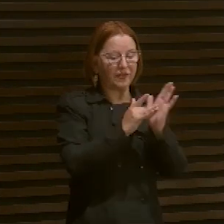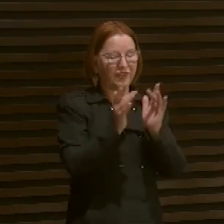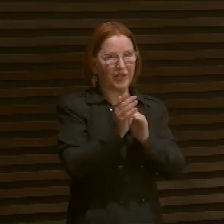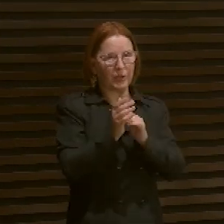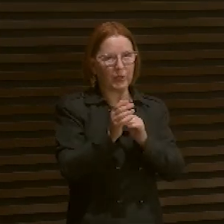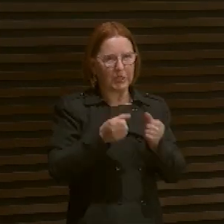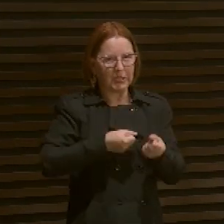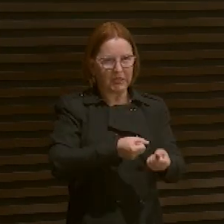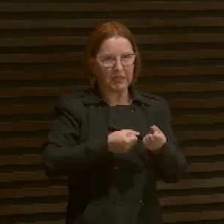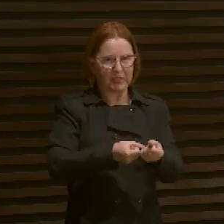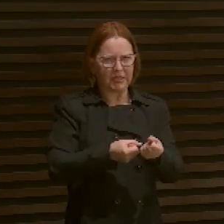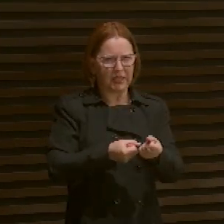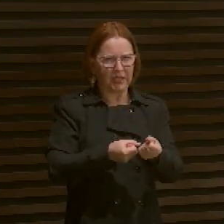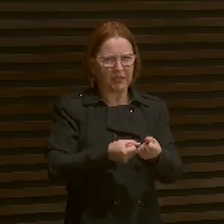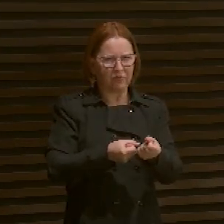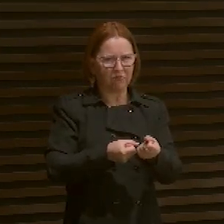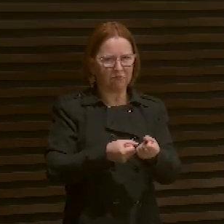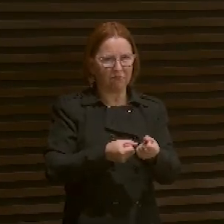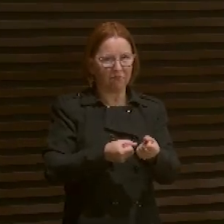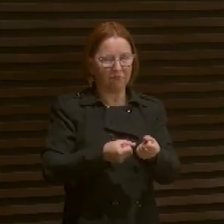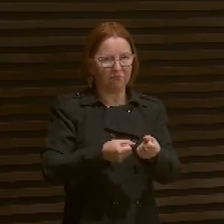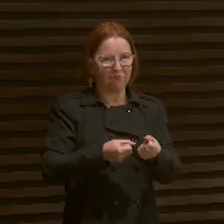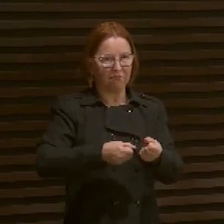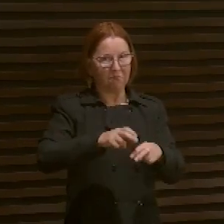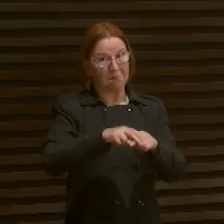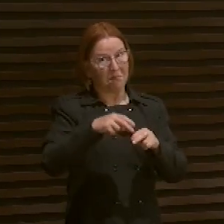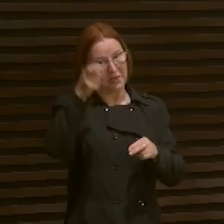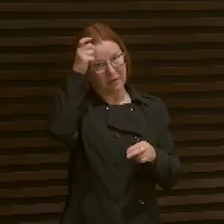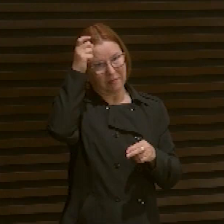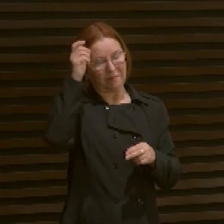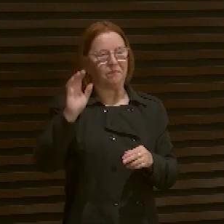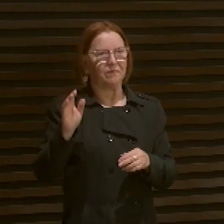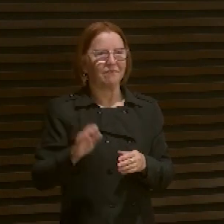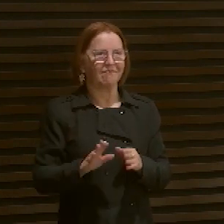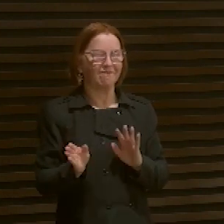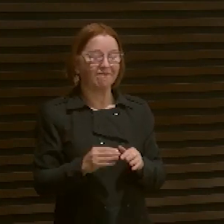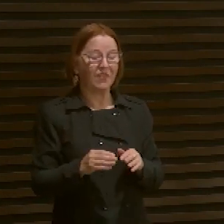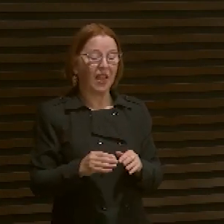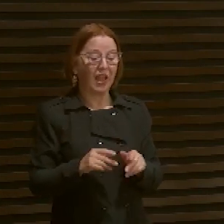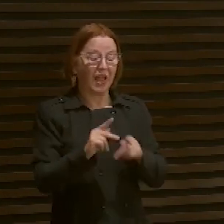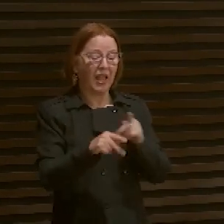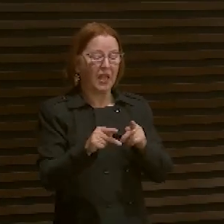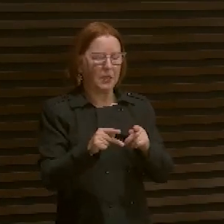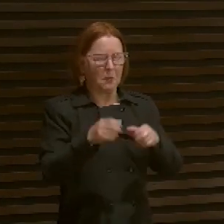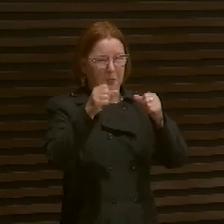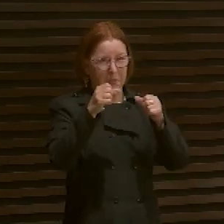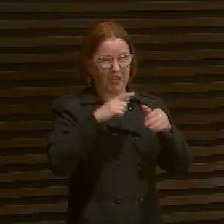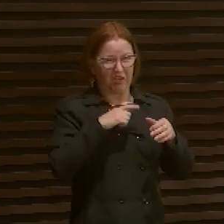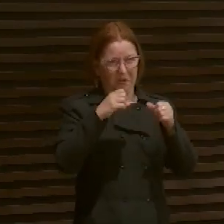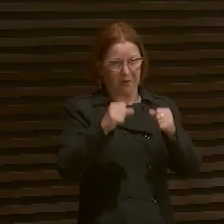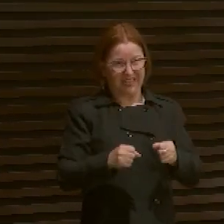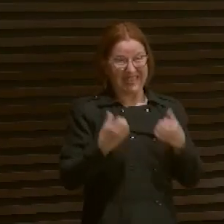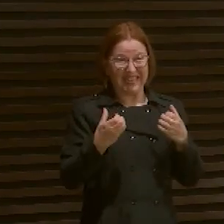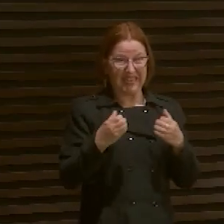Você pensa, os poderosos queriam matá-lo. E, inclusive, já tinham matado o